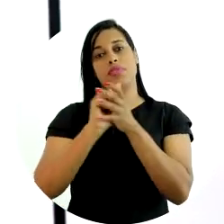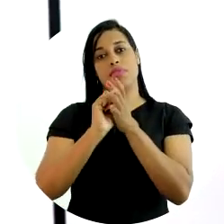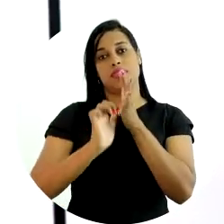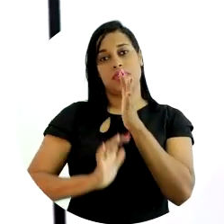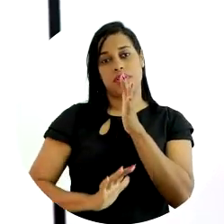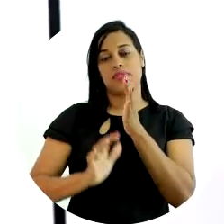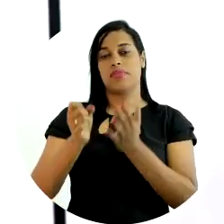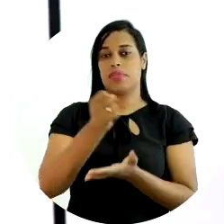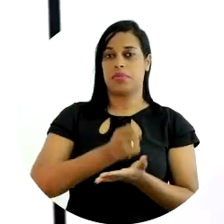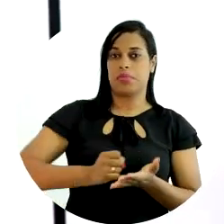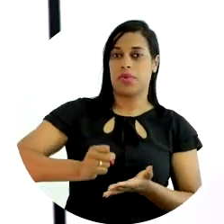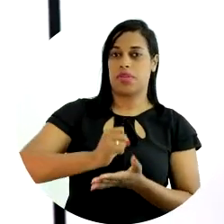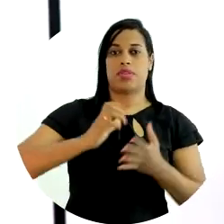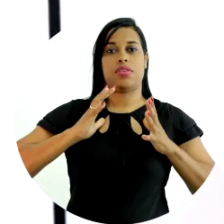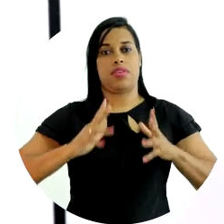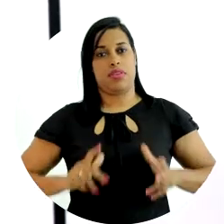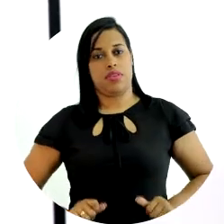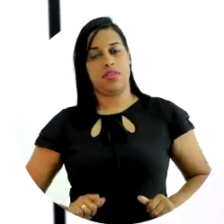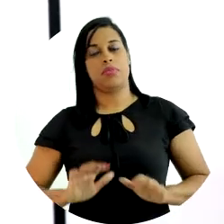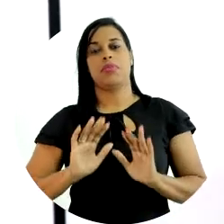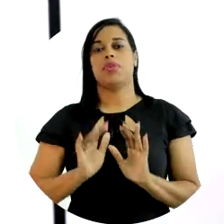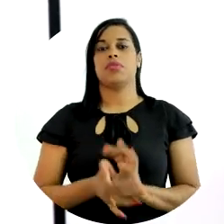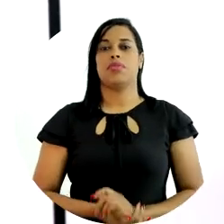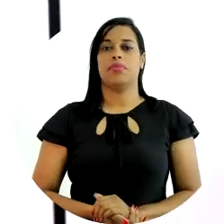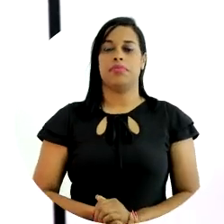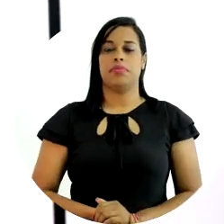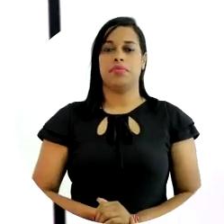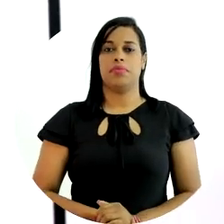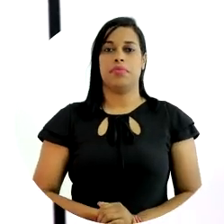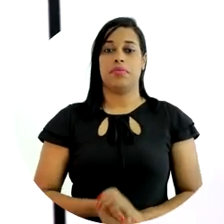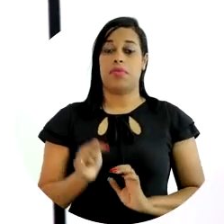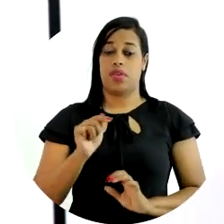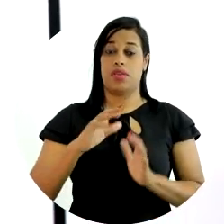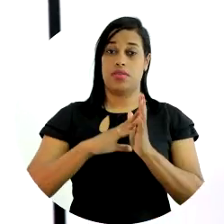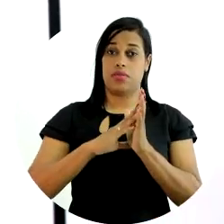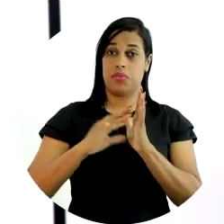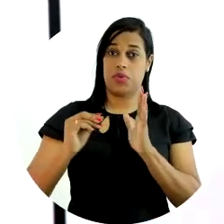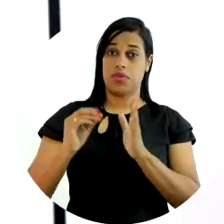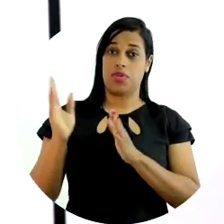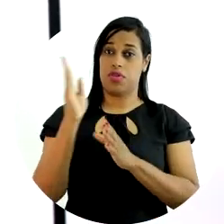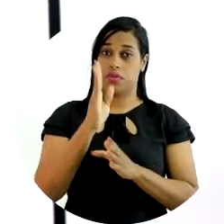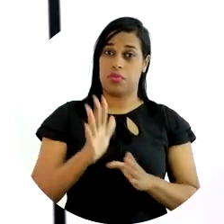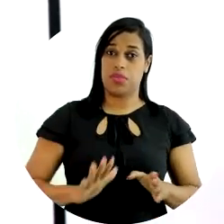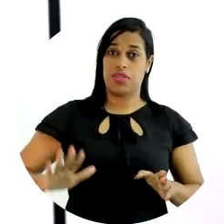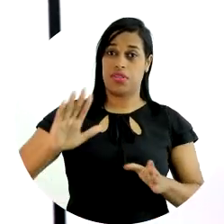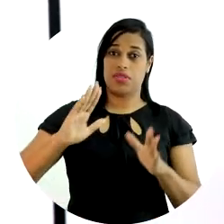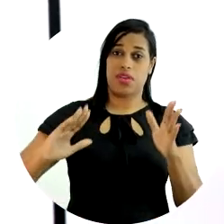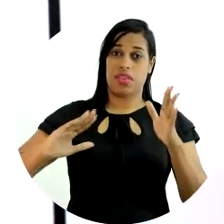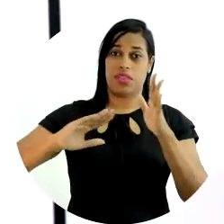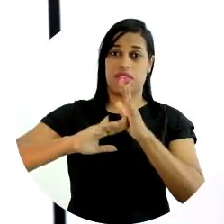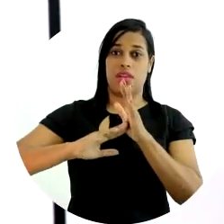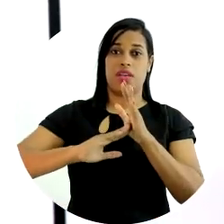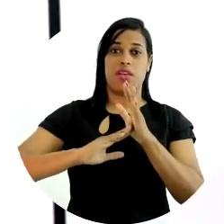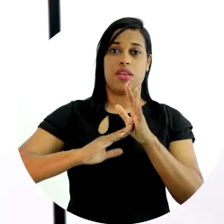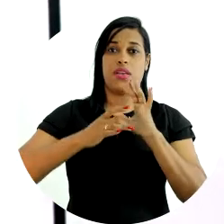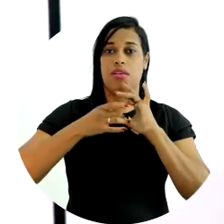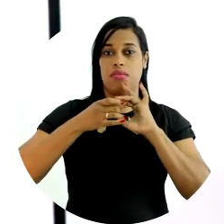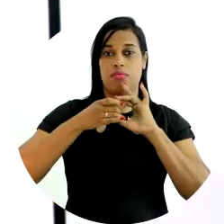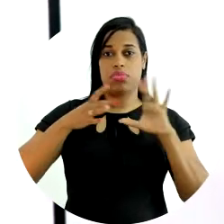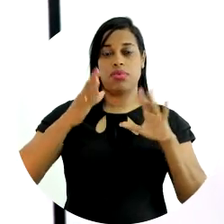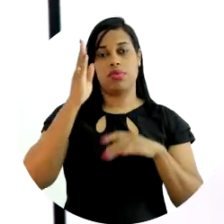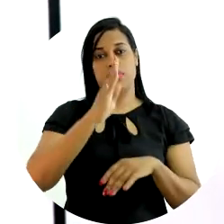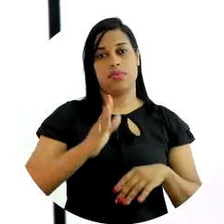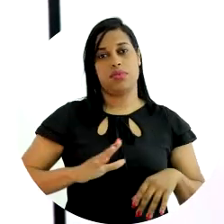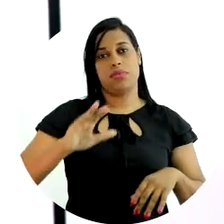fazer as atividades mais básicas de limpeza, coisa dessa natureza. E esse modelo seguiu no Brasil até a proclamação, até